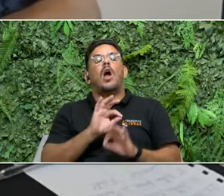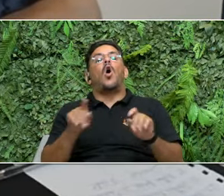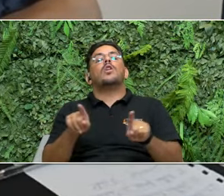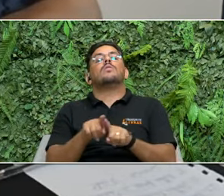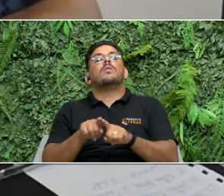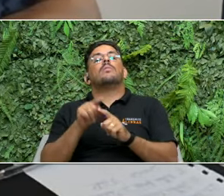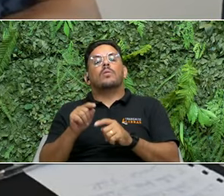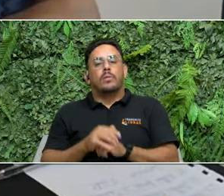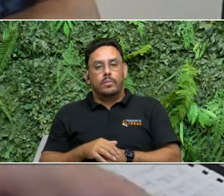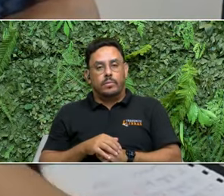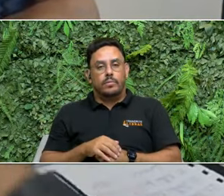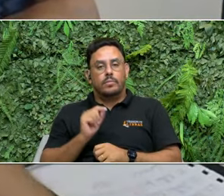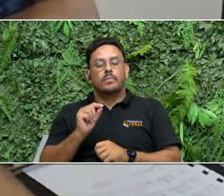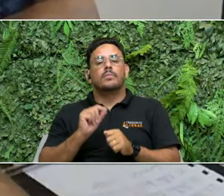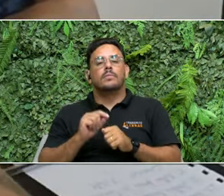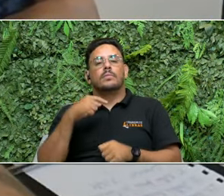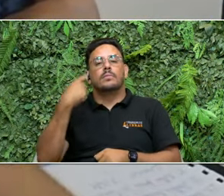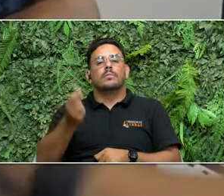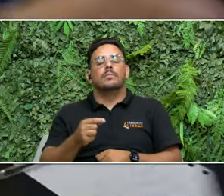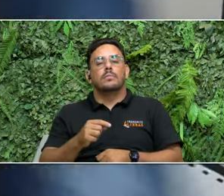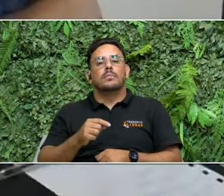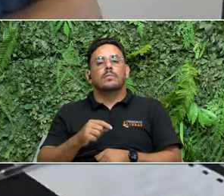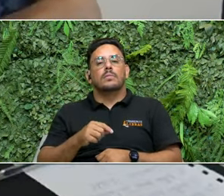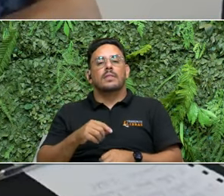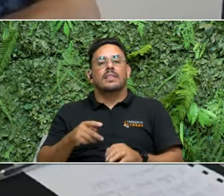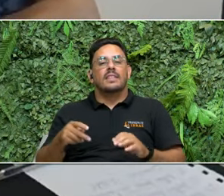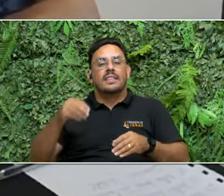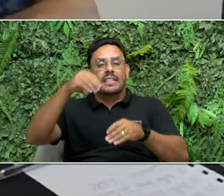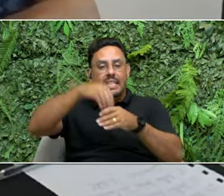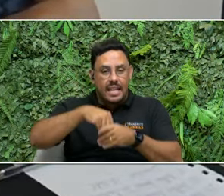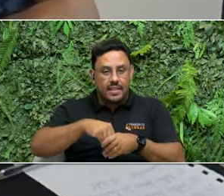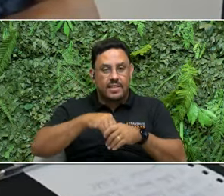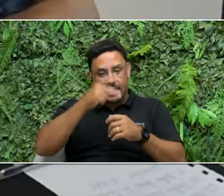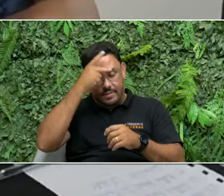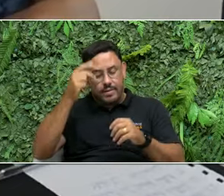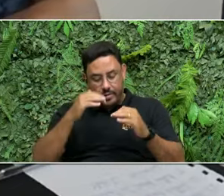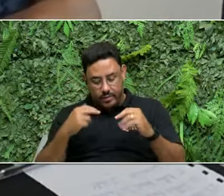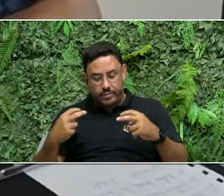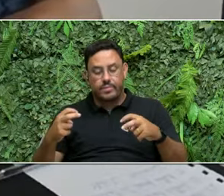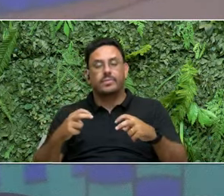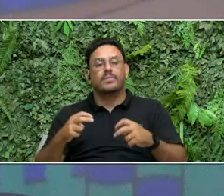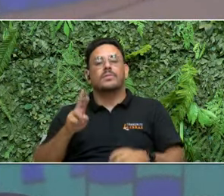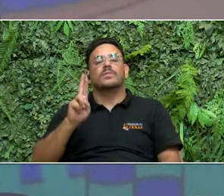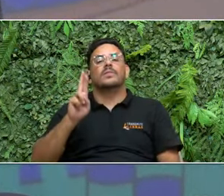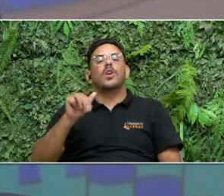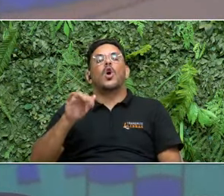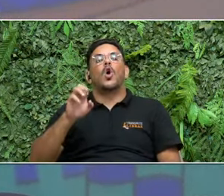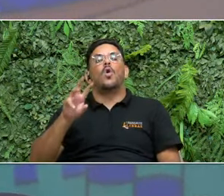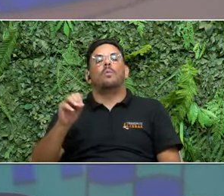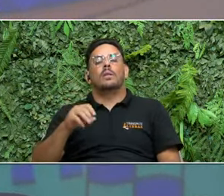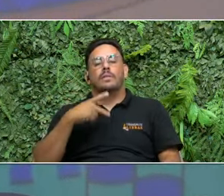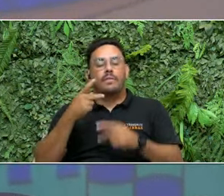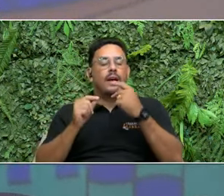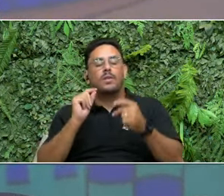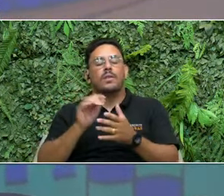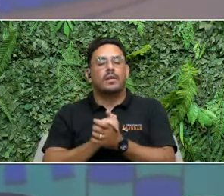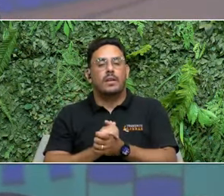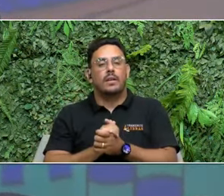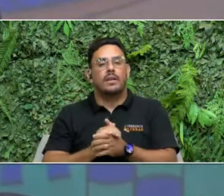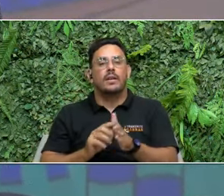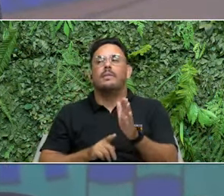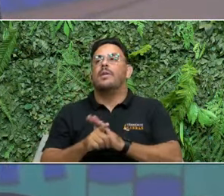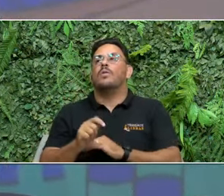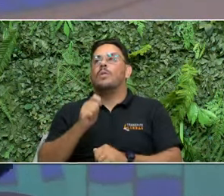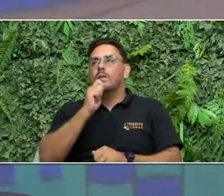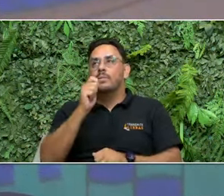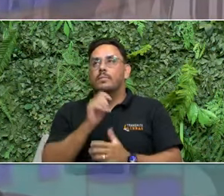tá ótimo tá ótimo sabe o que que tá ótimo também é quem tá lá no meio rens Ramalho fala Bibico traz o povo para falar com